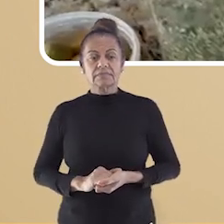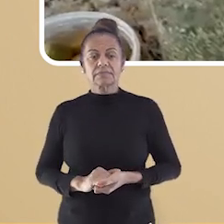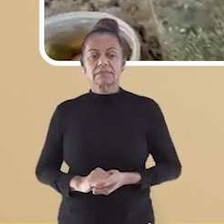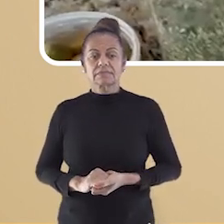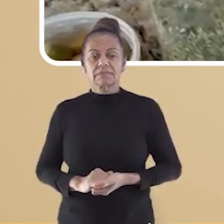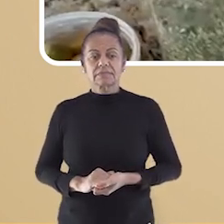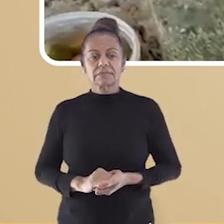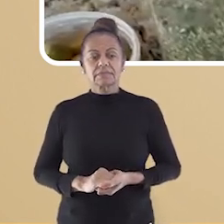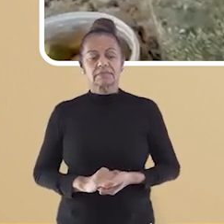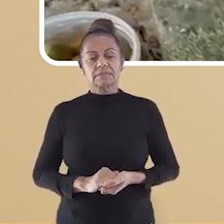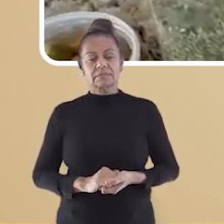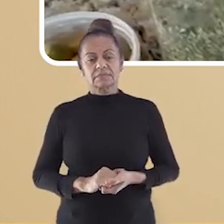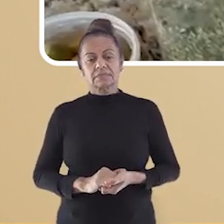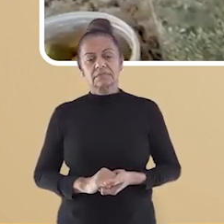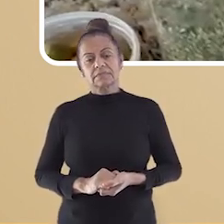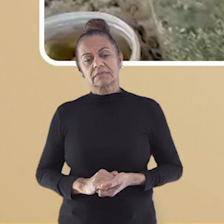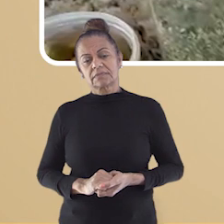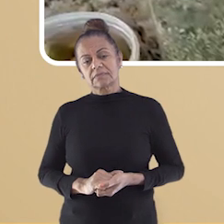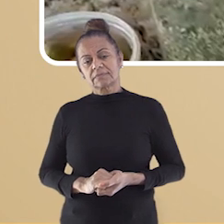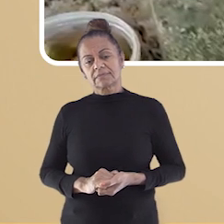que eu coloquei aqui na forma.